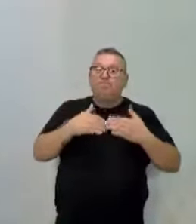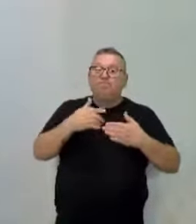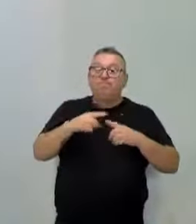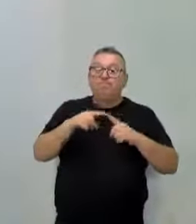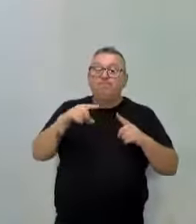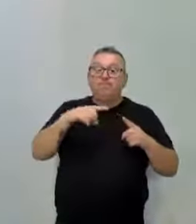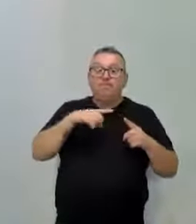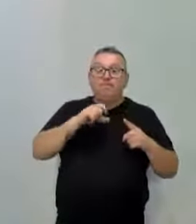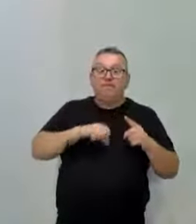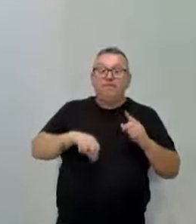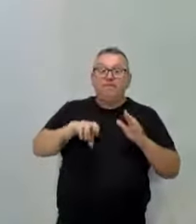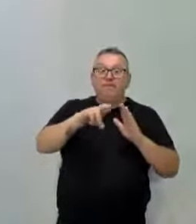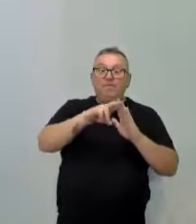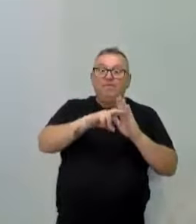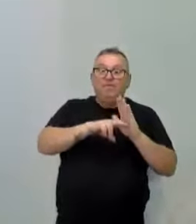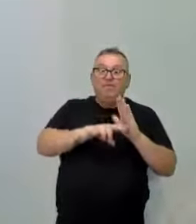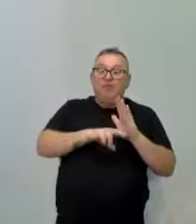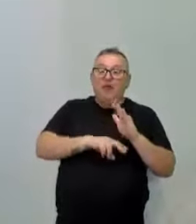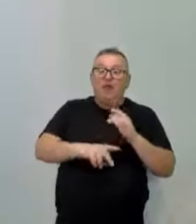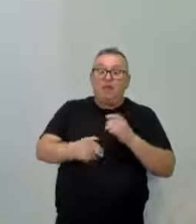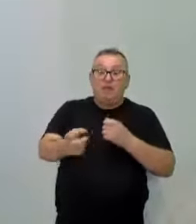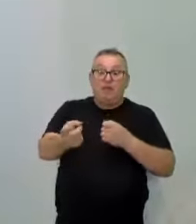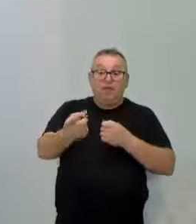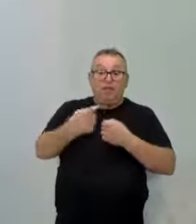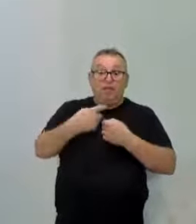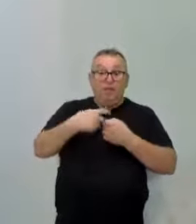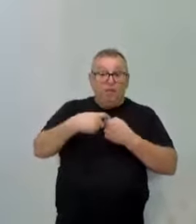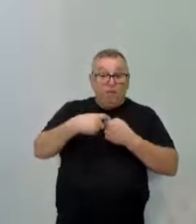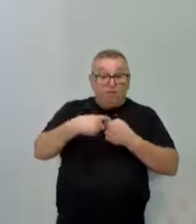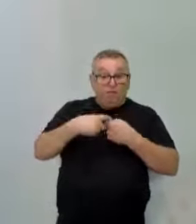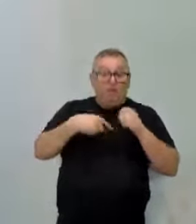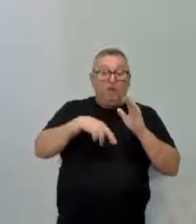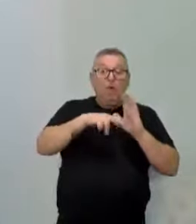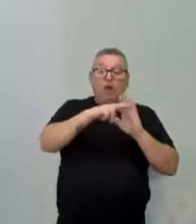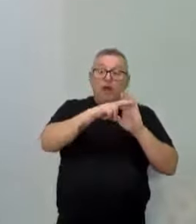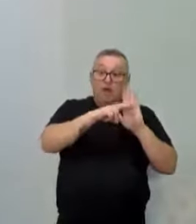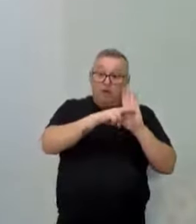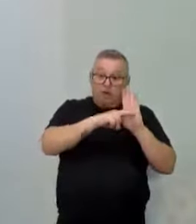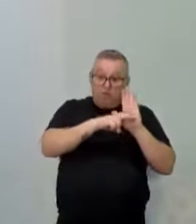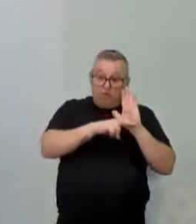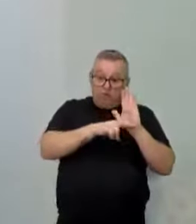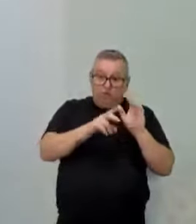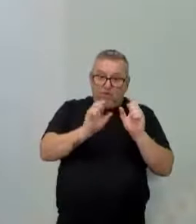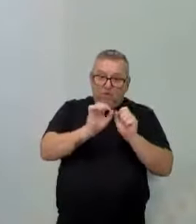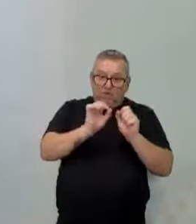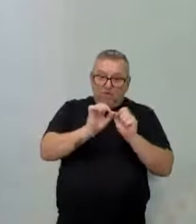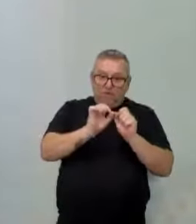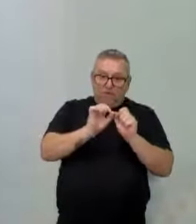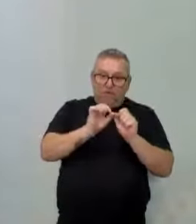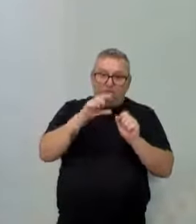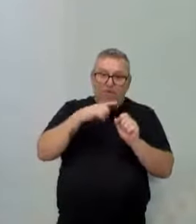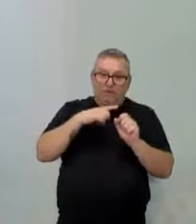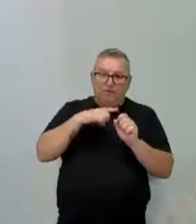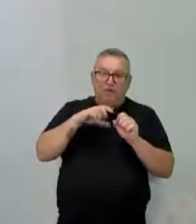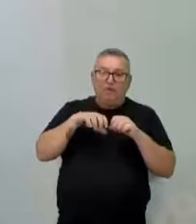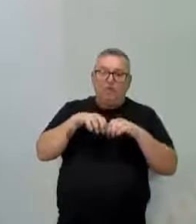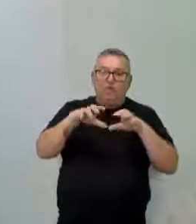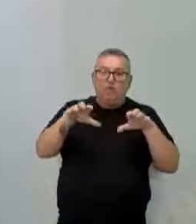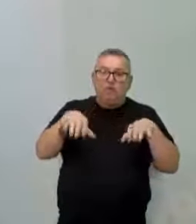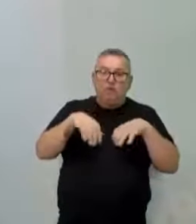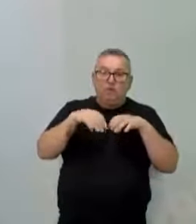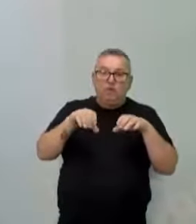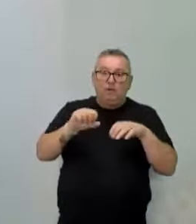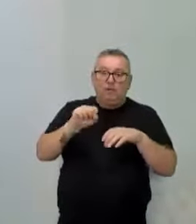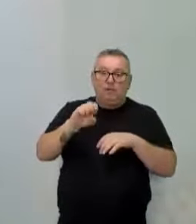tem os relatórios de devolutivas. Então, esses relatórios de devolutivas são gerados. A gente tem hoje no sistema da SED,